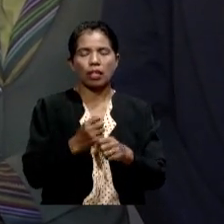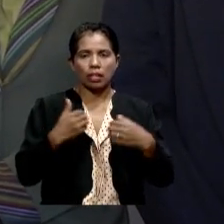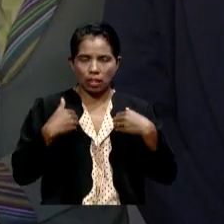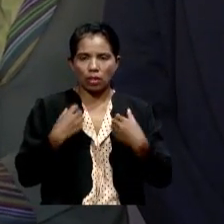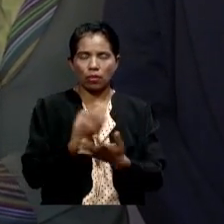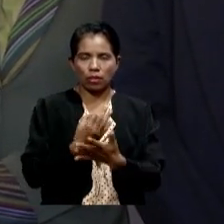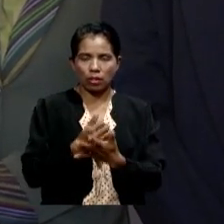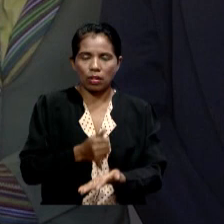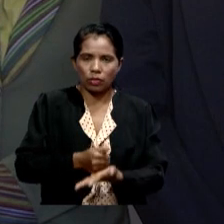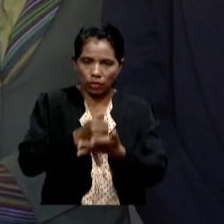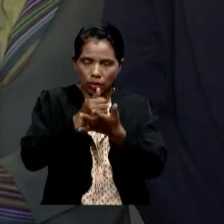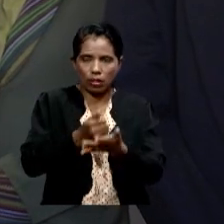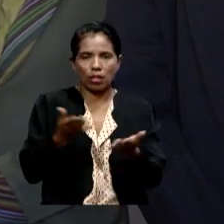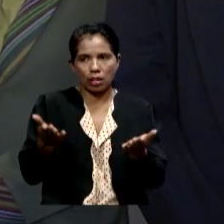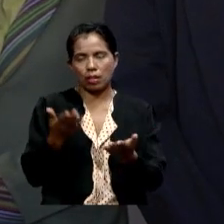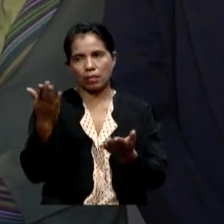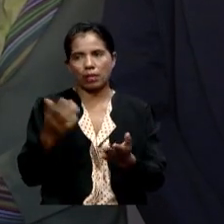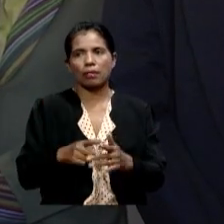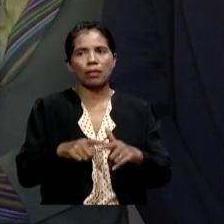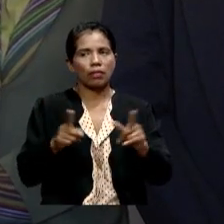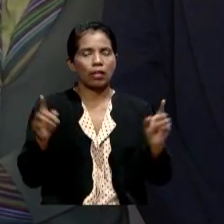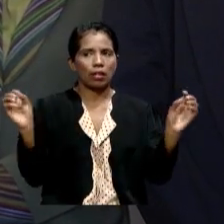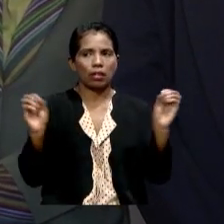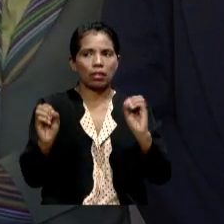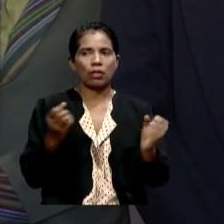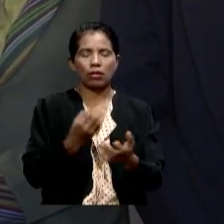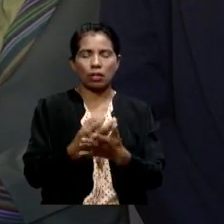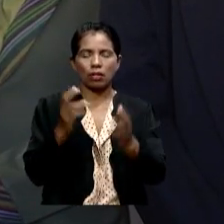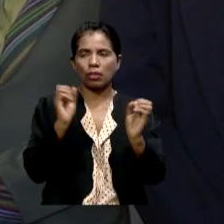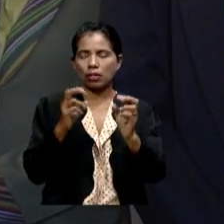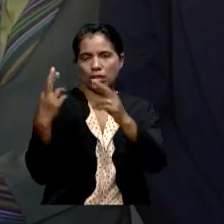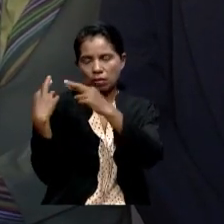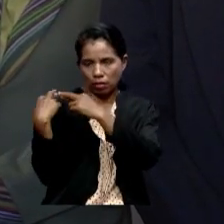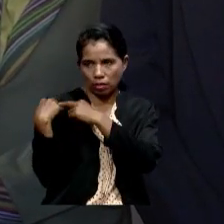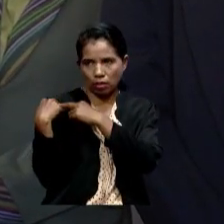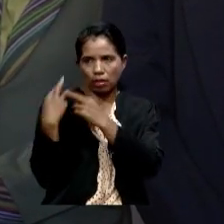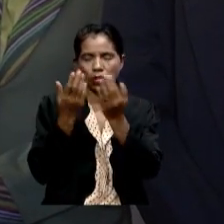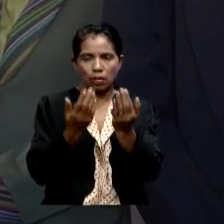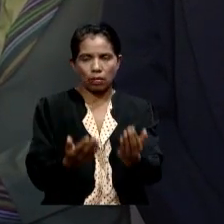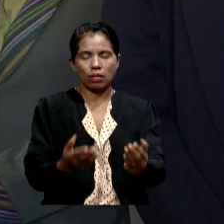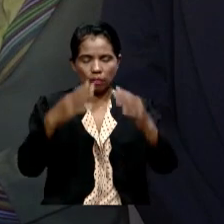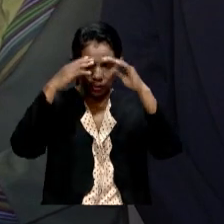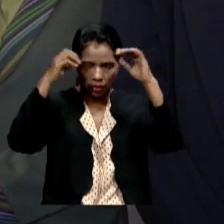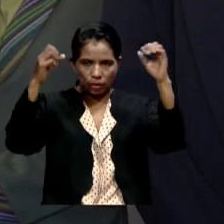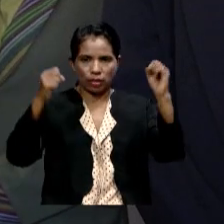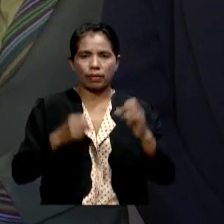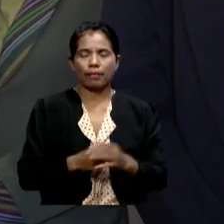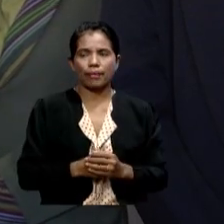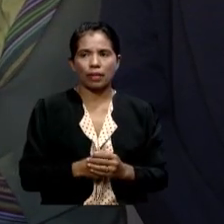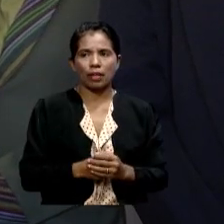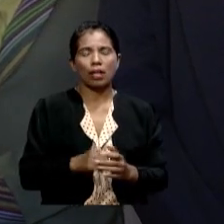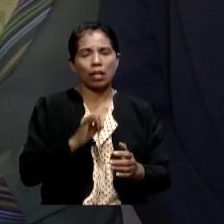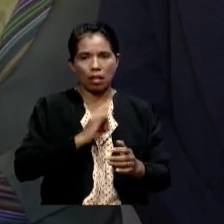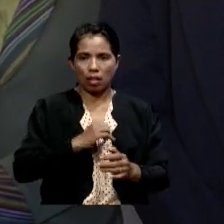né? E na vá, bele. Mas nela, os responsabilidade, toda a presidência, né? Boa, na vez,